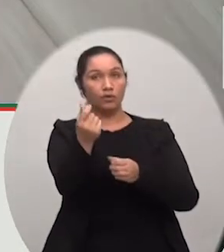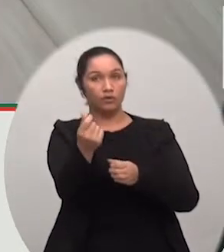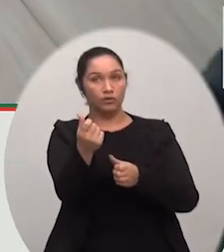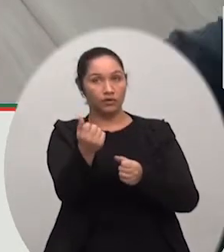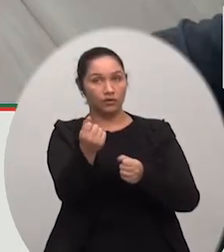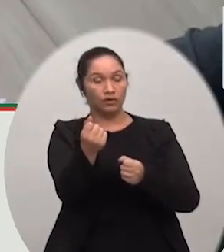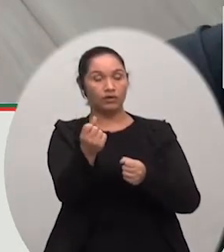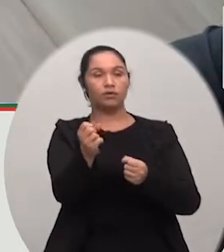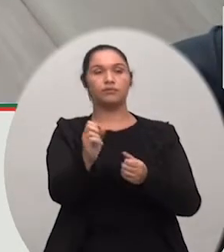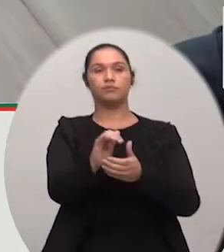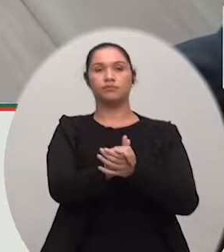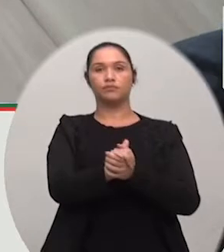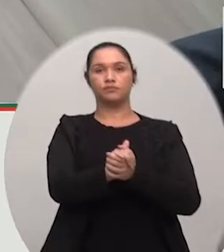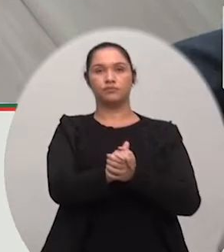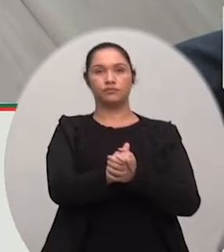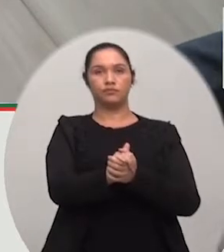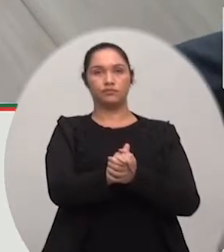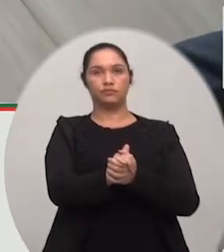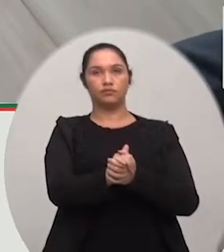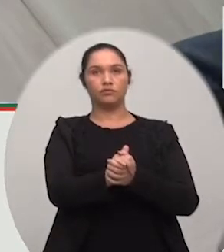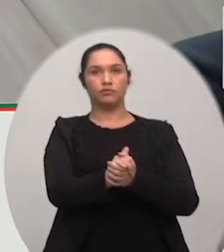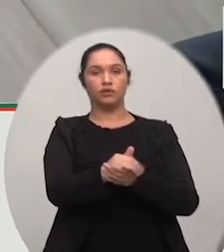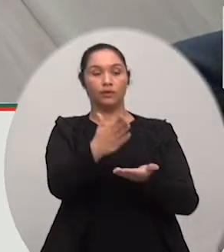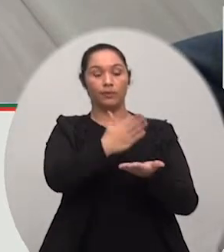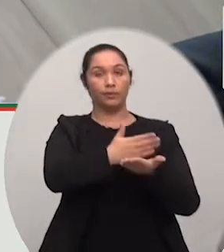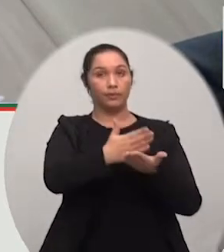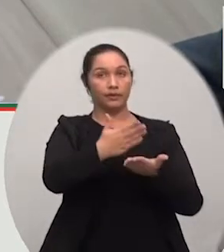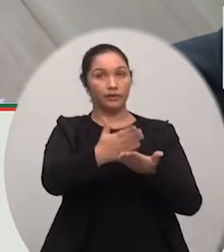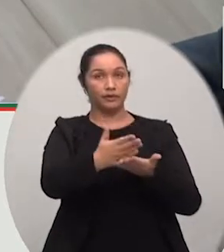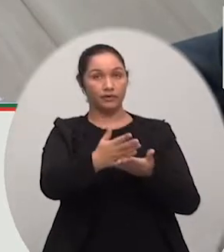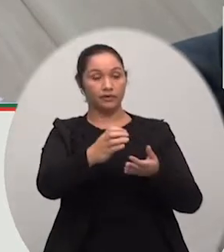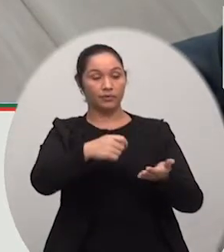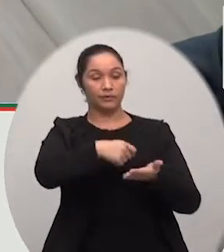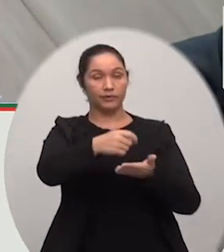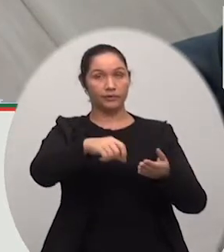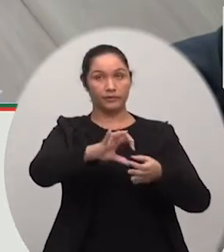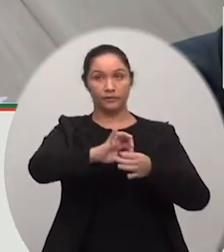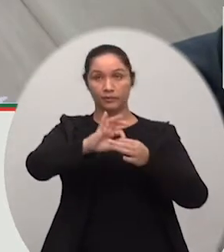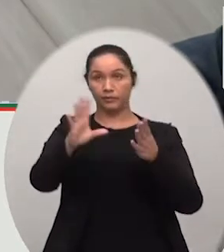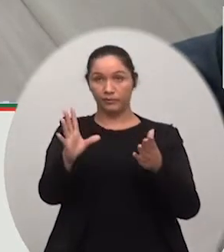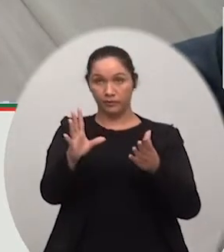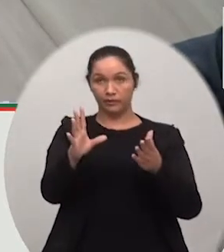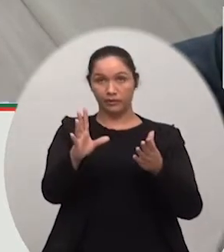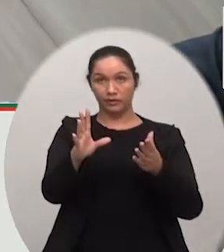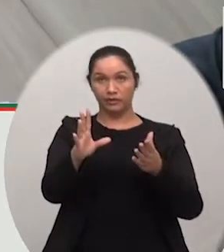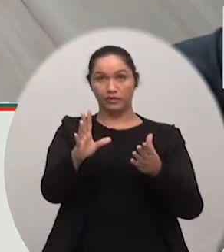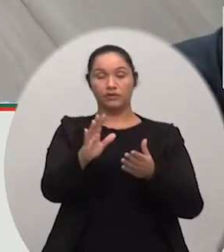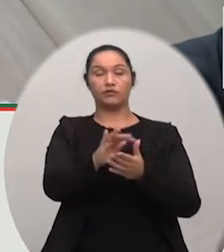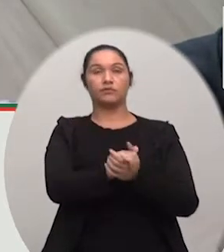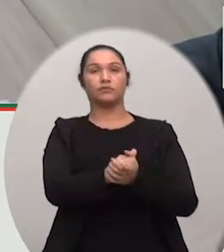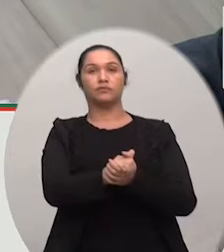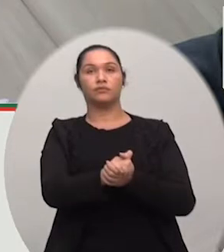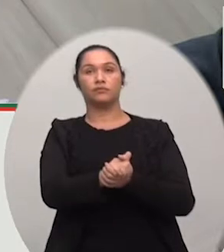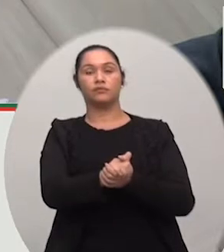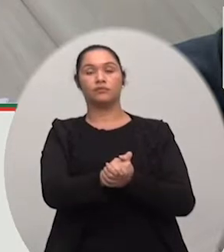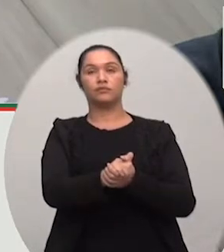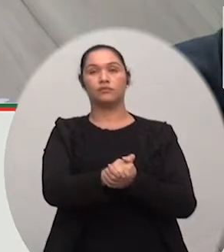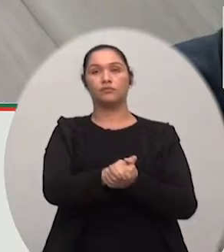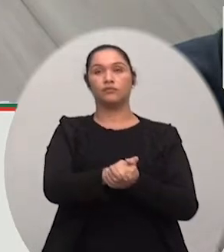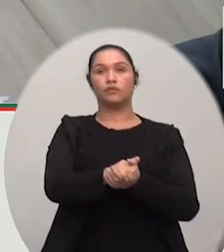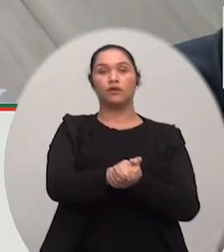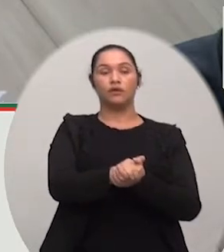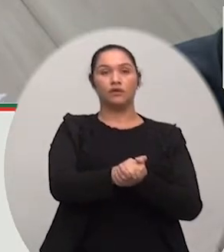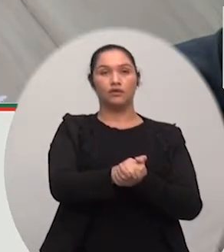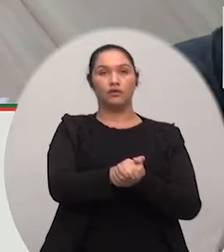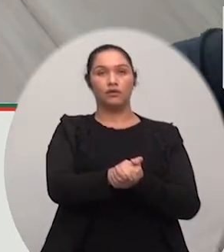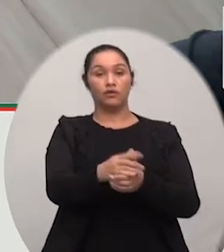parcelamento e concede redução dos valores de juros e multa incidentes sobre os débitos tributários e não tributários